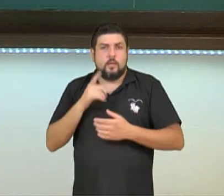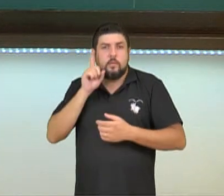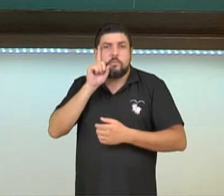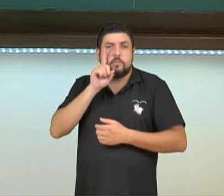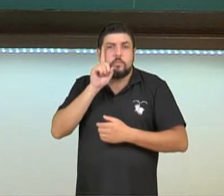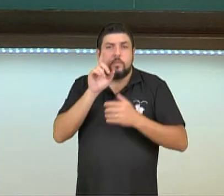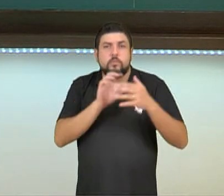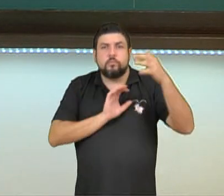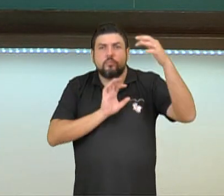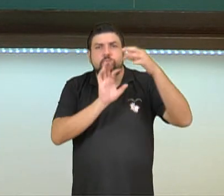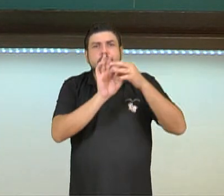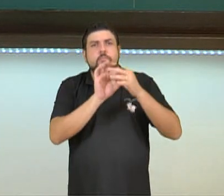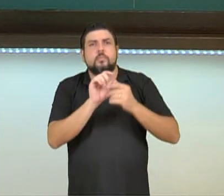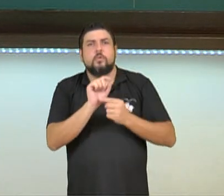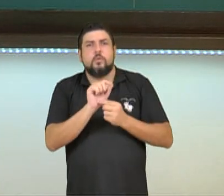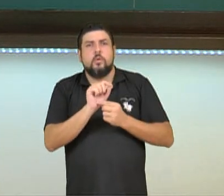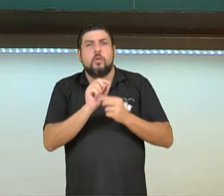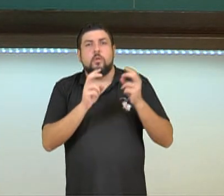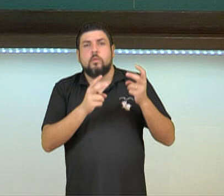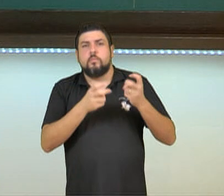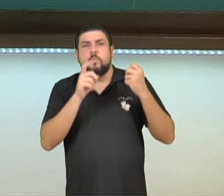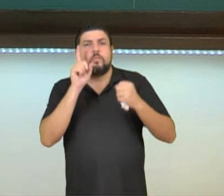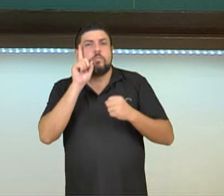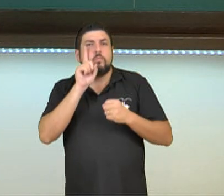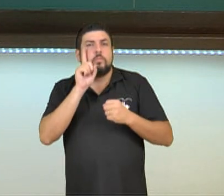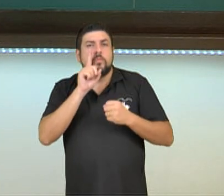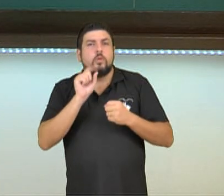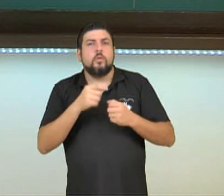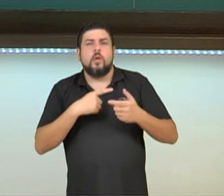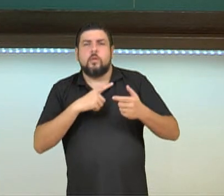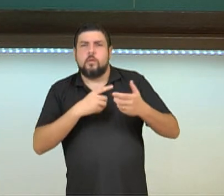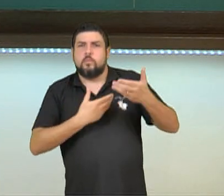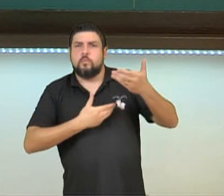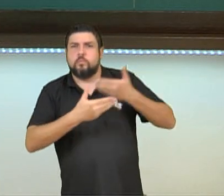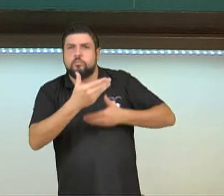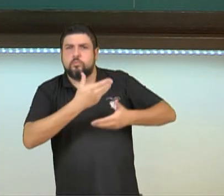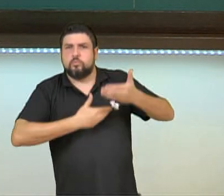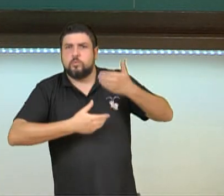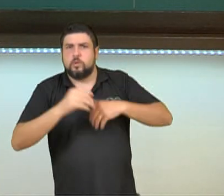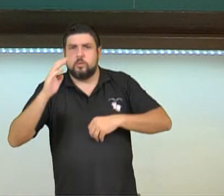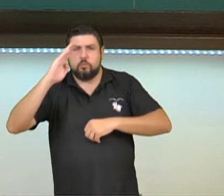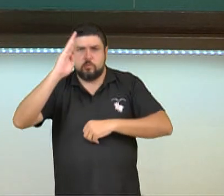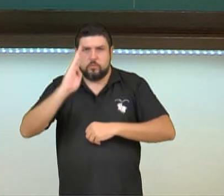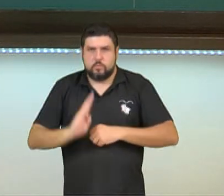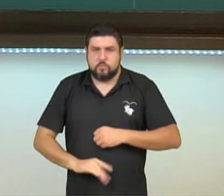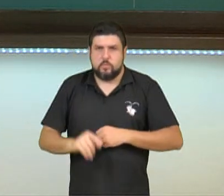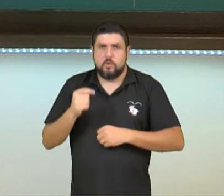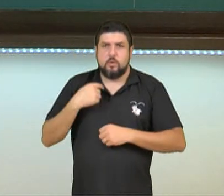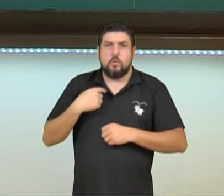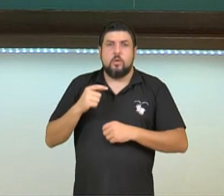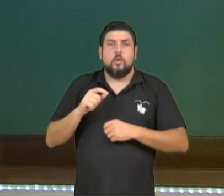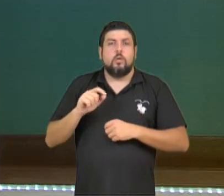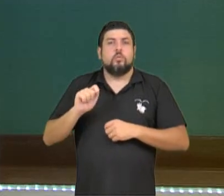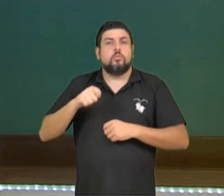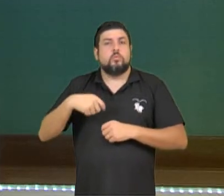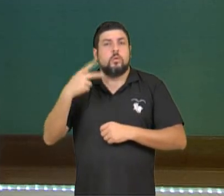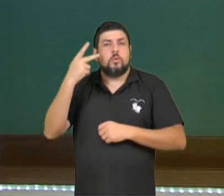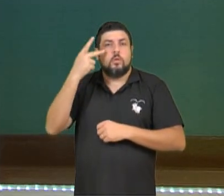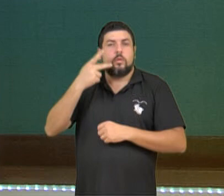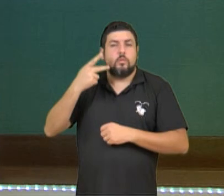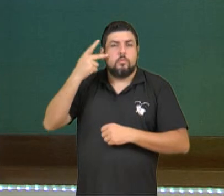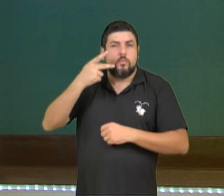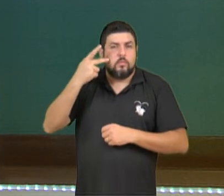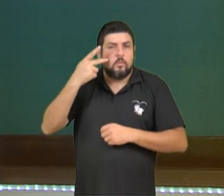vemos principalmente os Estados Unidos trocando muitas relações com o Brasil a respeito de políticas internacionais